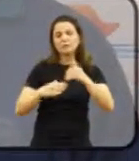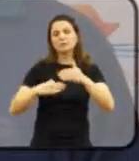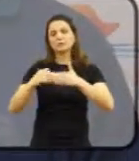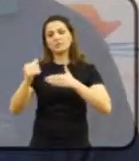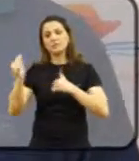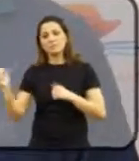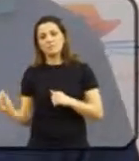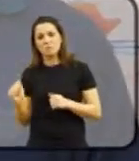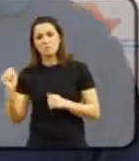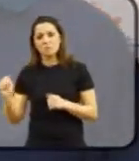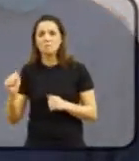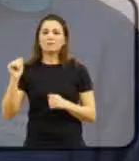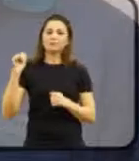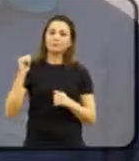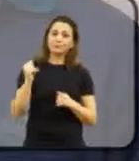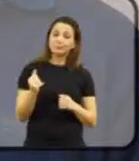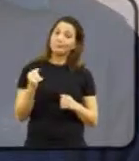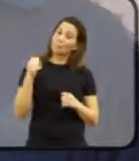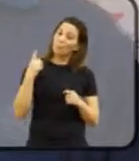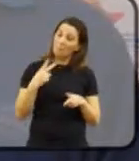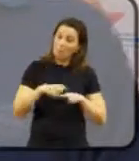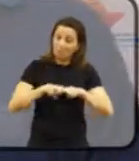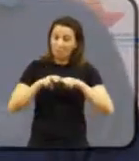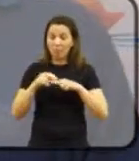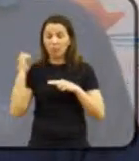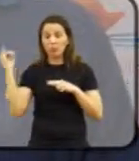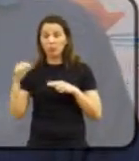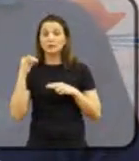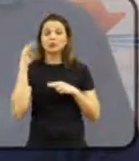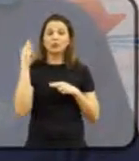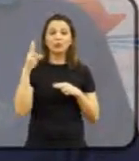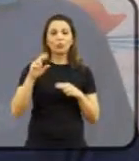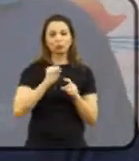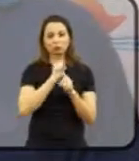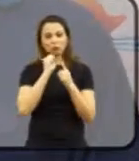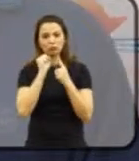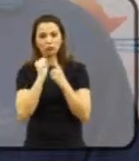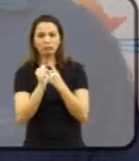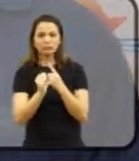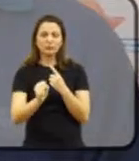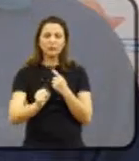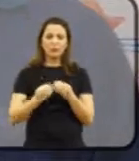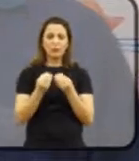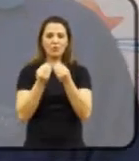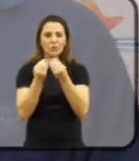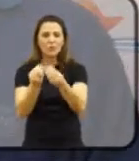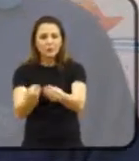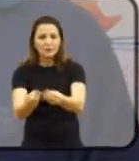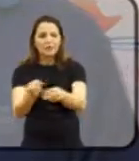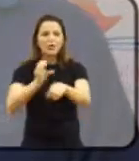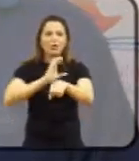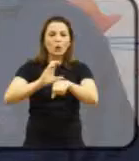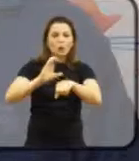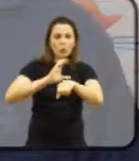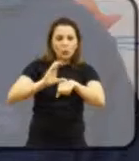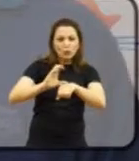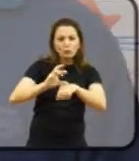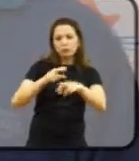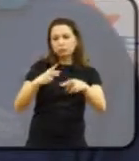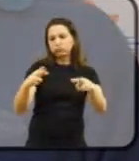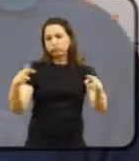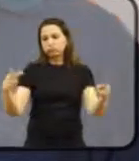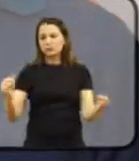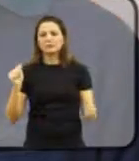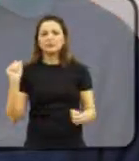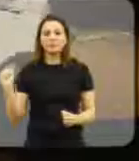muito importante a qualificação, e o Fundo Social dá a sua contribuição promovendo esses cursos, assim como tem no Caparaó, como tem tantos